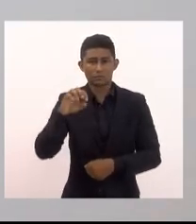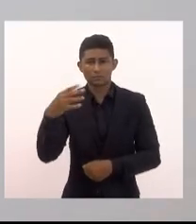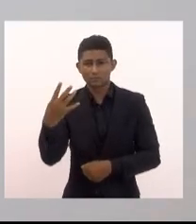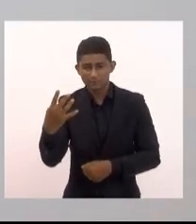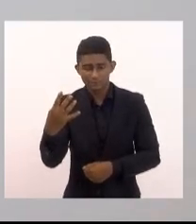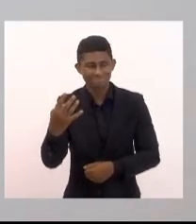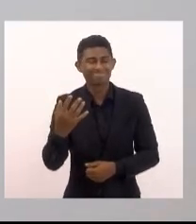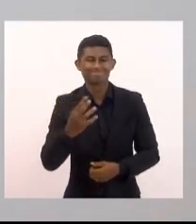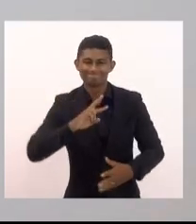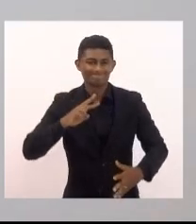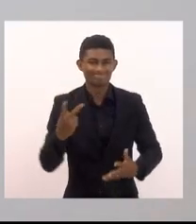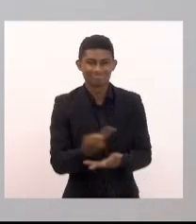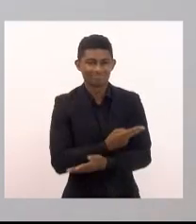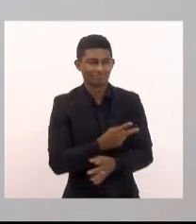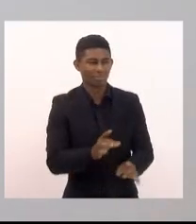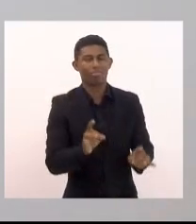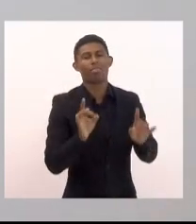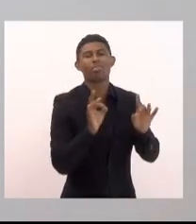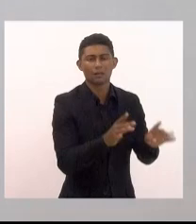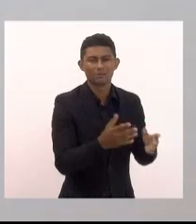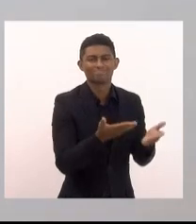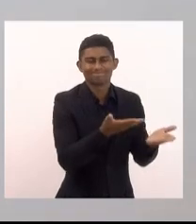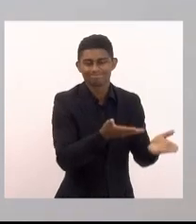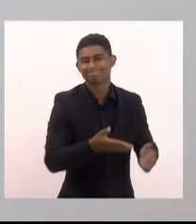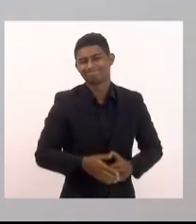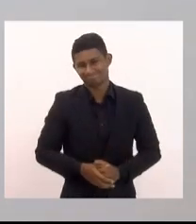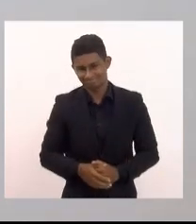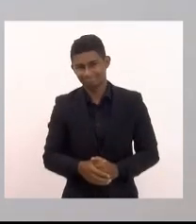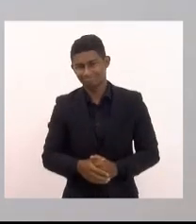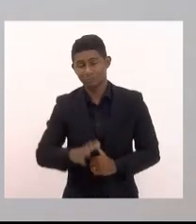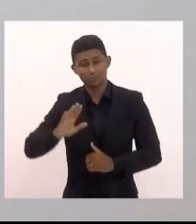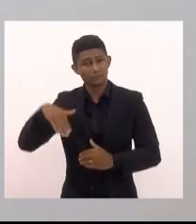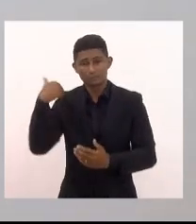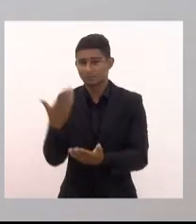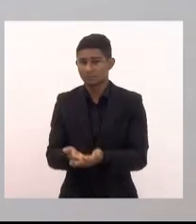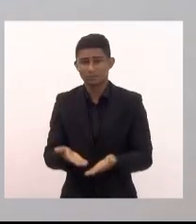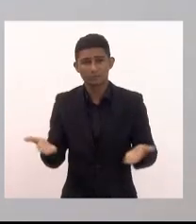1994. E o que acontece é o seguinte, eu acho que